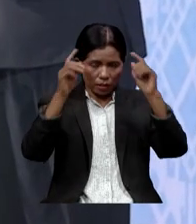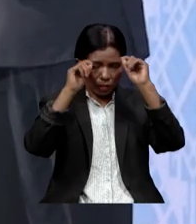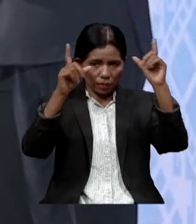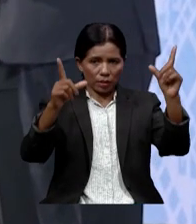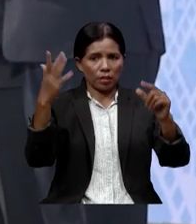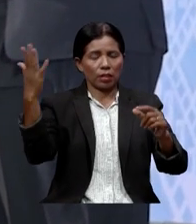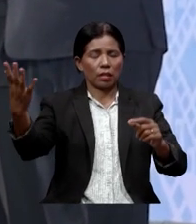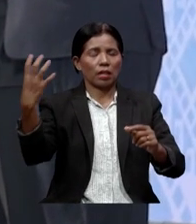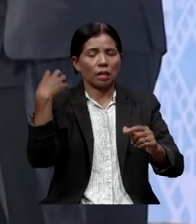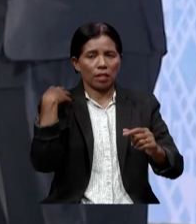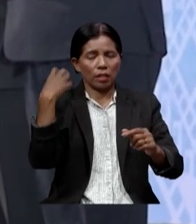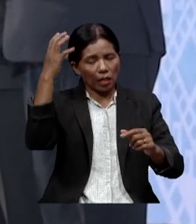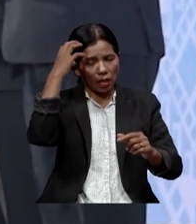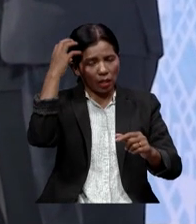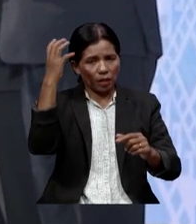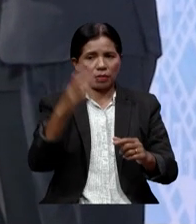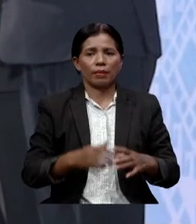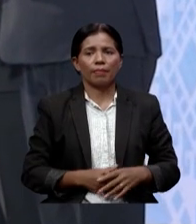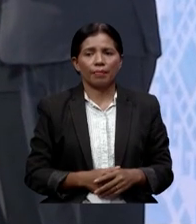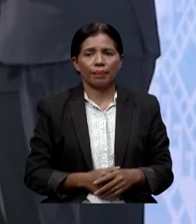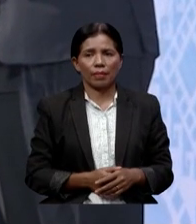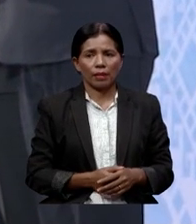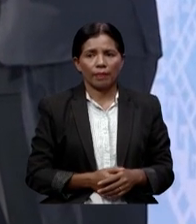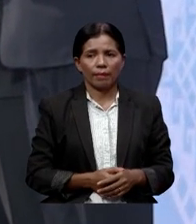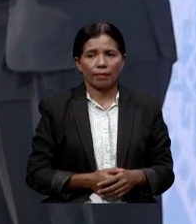Timor-Leste e Laos, Filomeno Aleixo da Cruz, equipa cobertura, GMN.